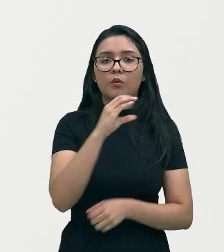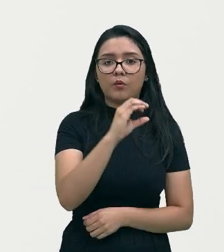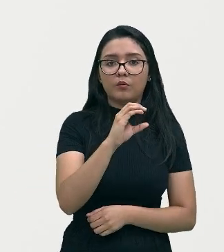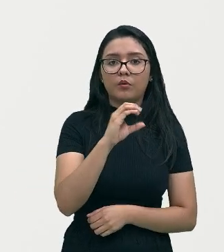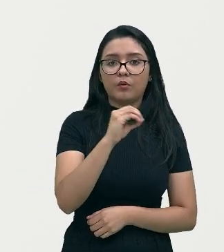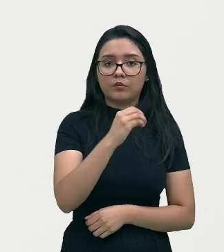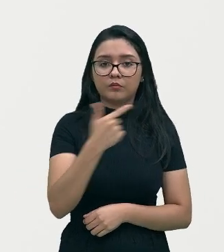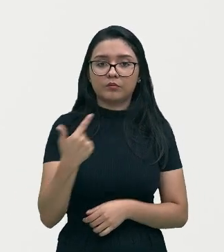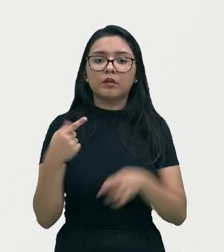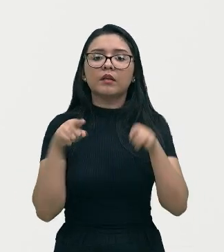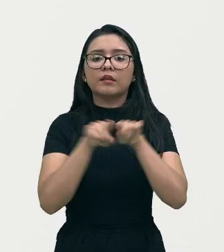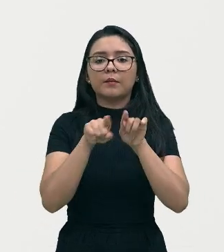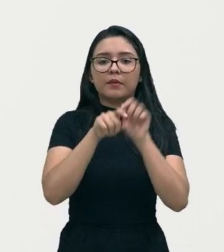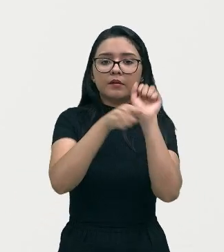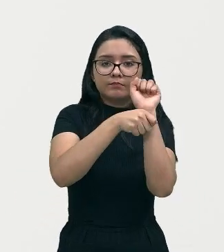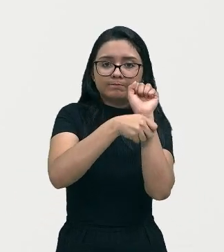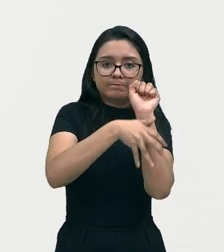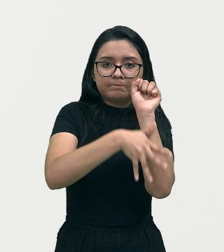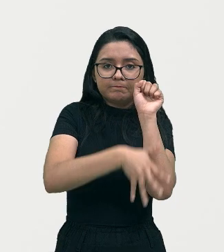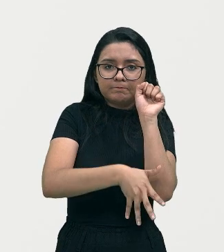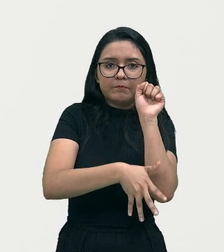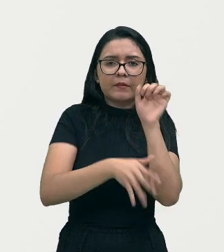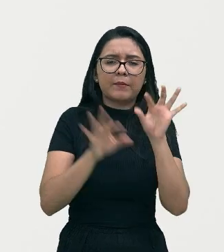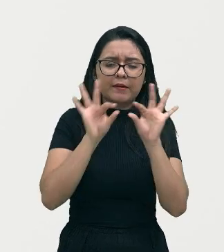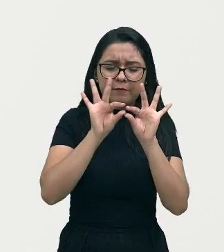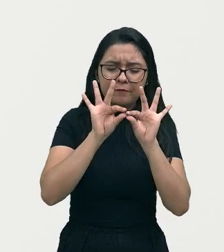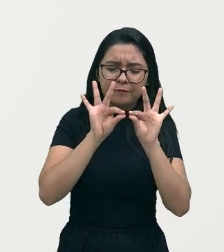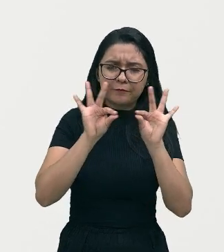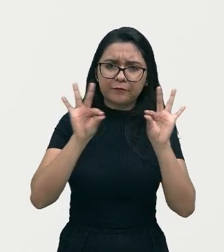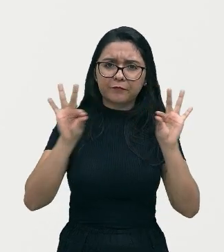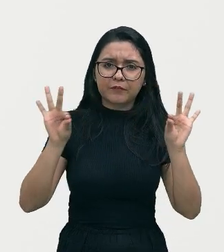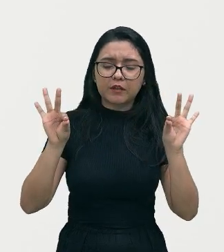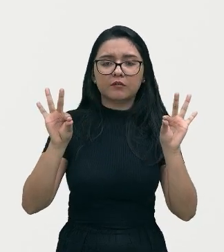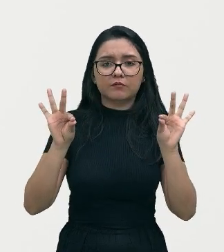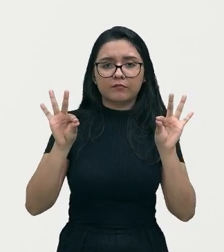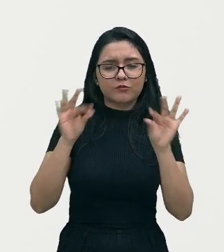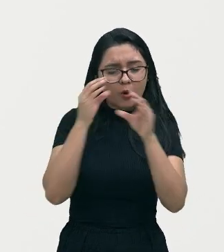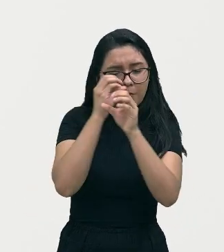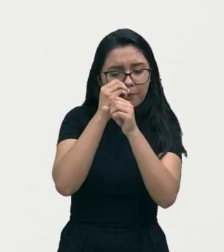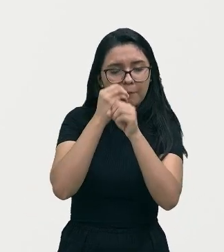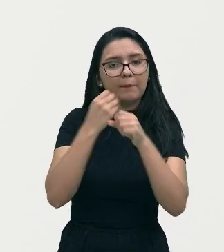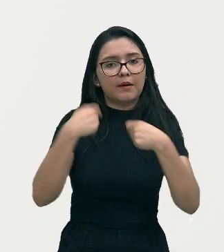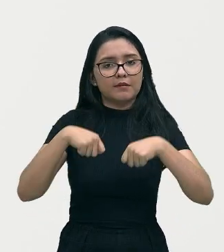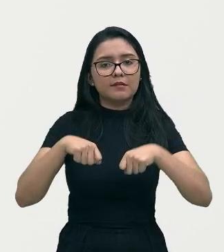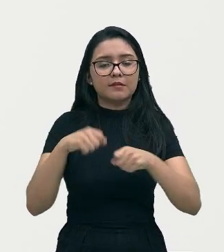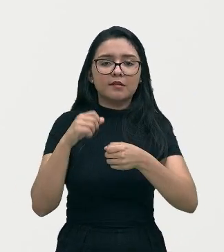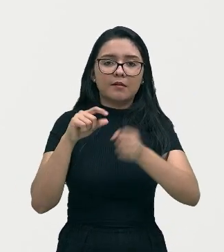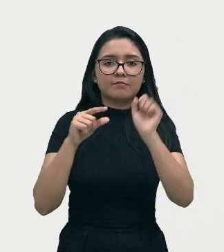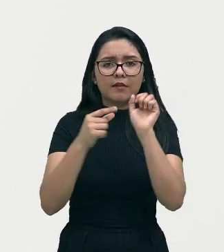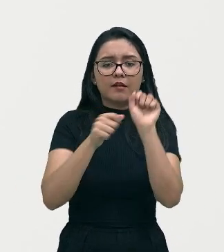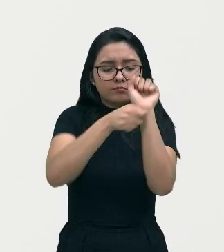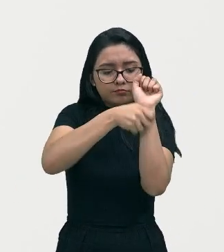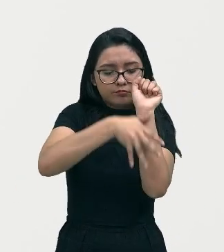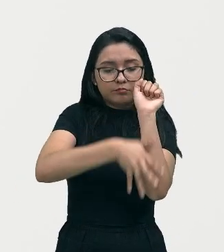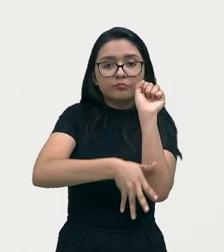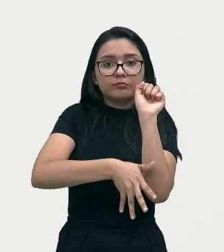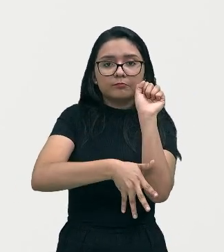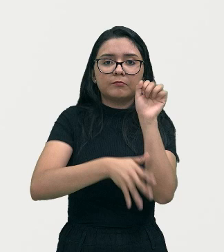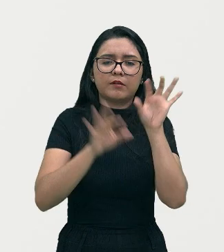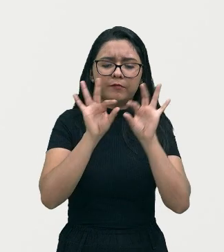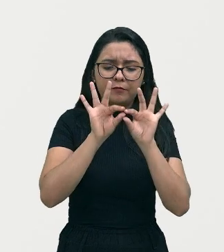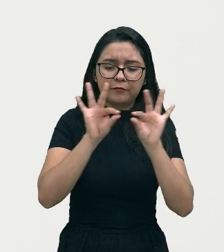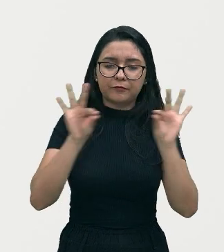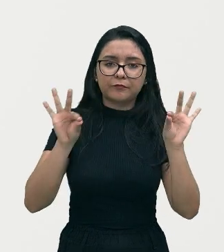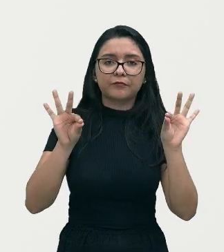os capilares, que são bem fininhos, na verdade, eles são microscópicos, bem fininhos, porque eles vão enviar o sangue ali